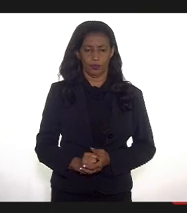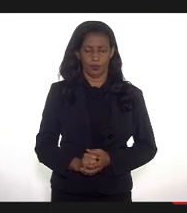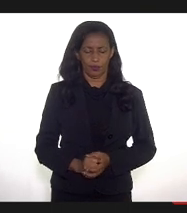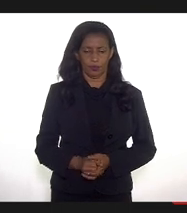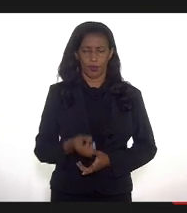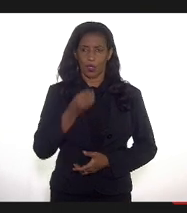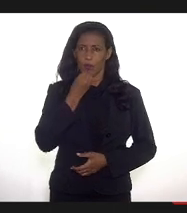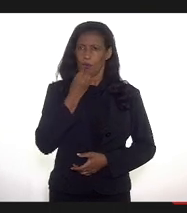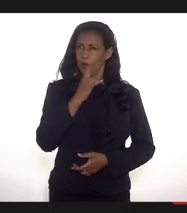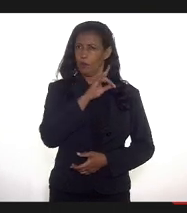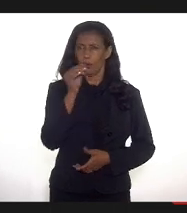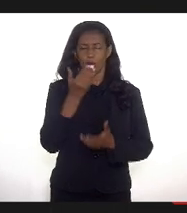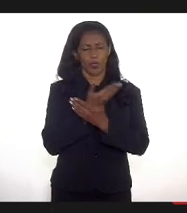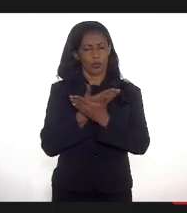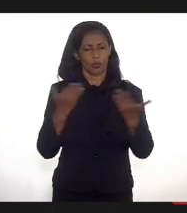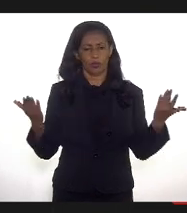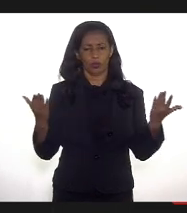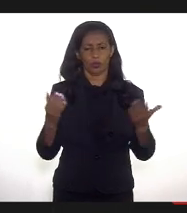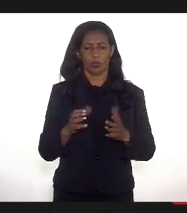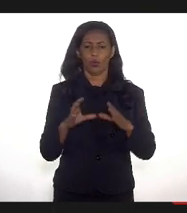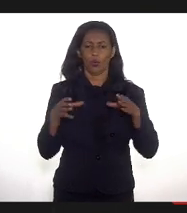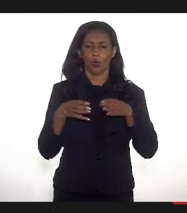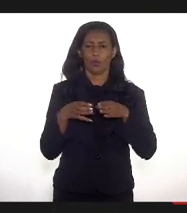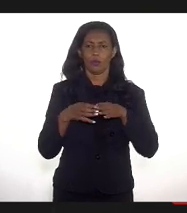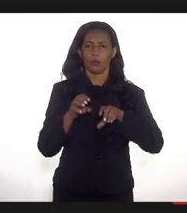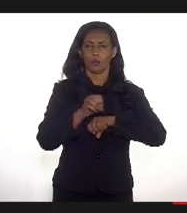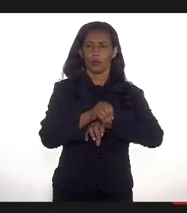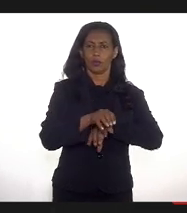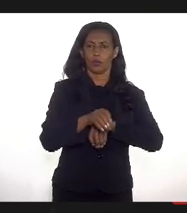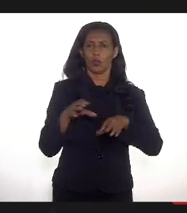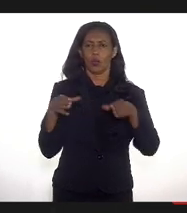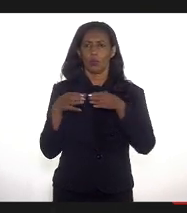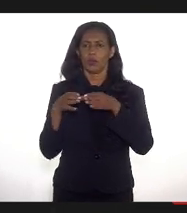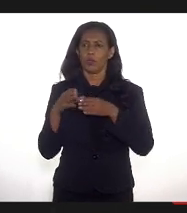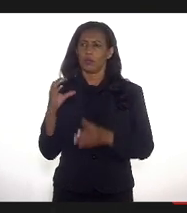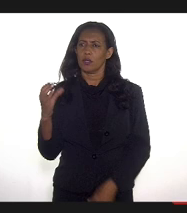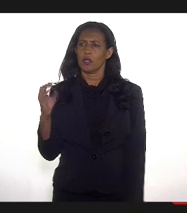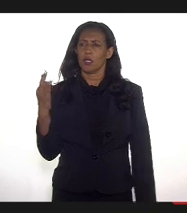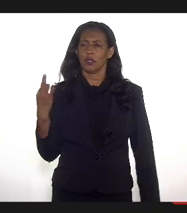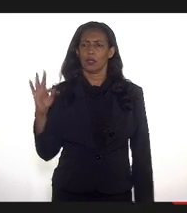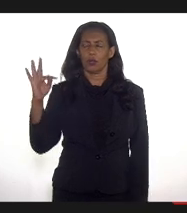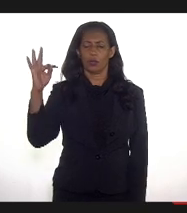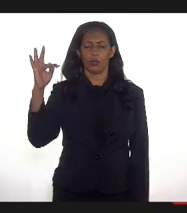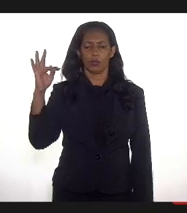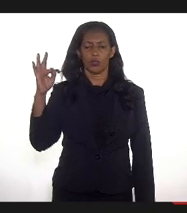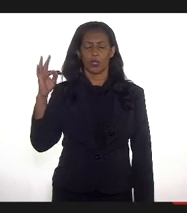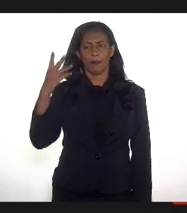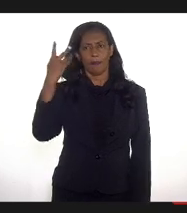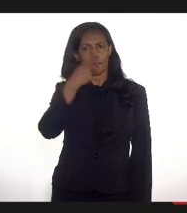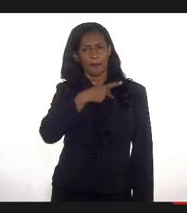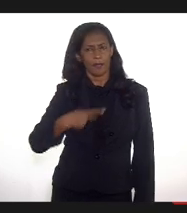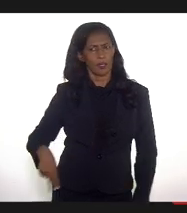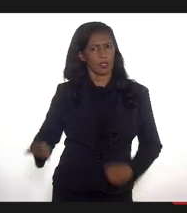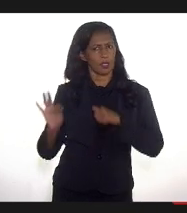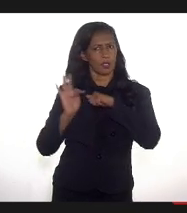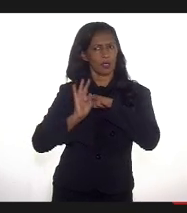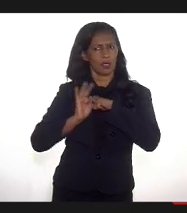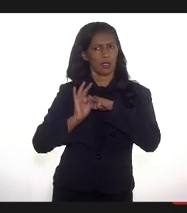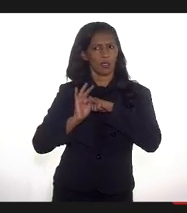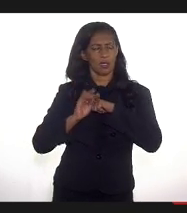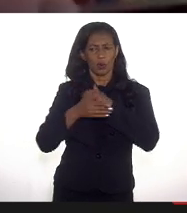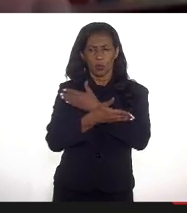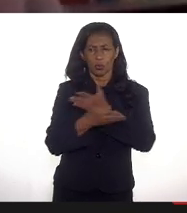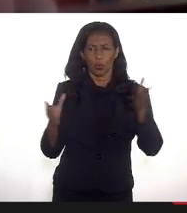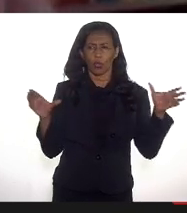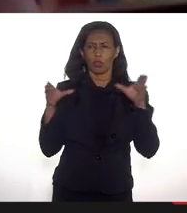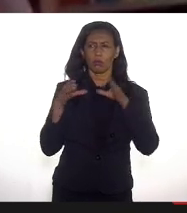Bom dia a todos. Né? A Comissão de Educação, Comissão de Ciência e Tecnologia, a presidência da FAETEC e a toda a comunidade